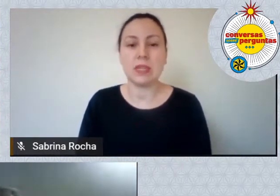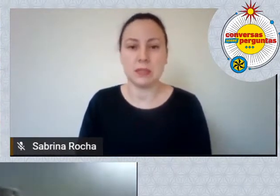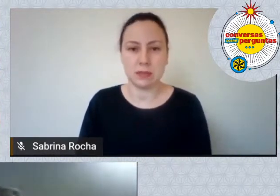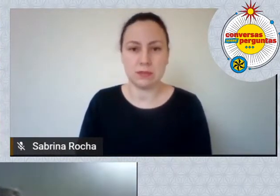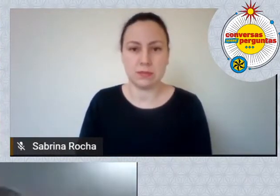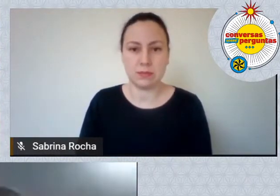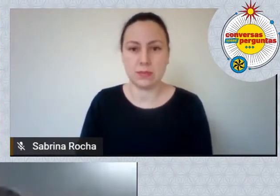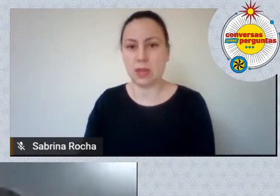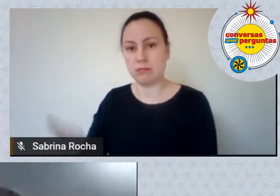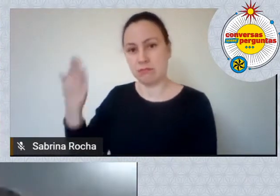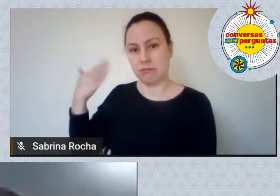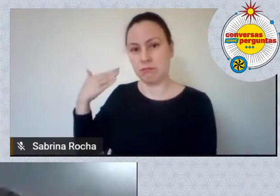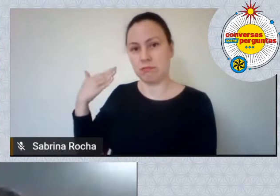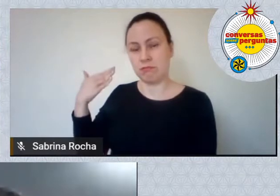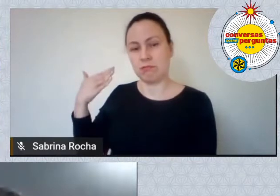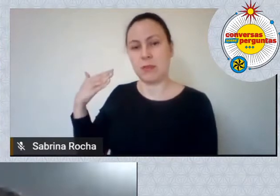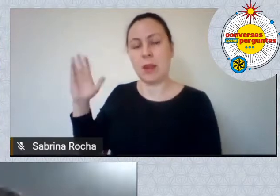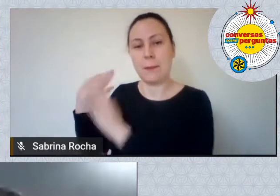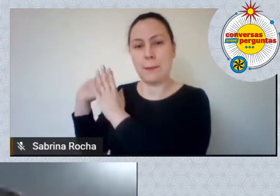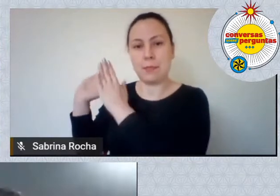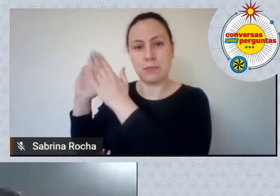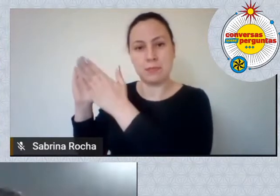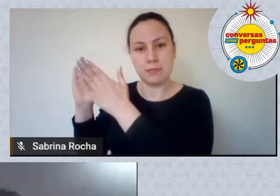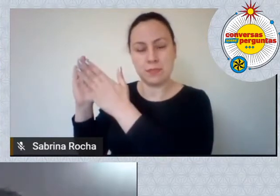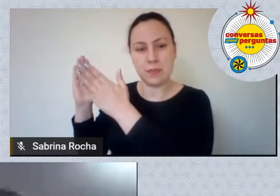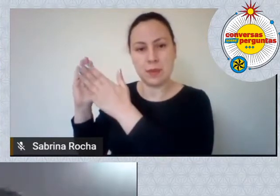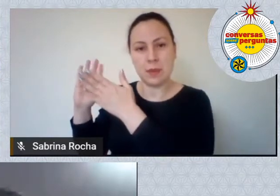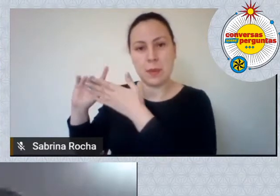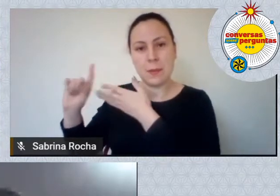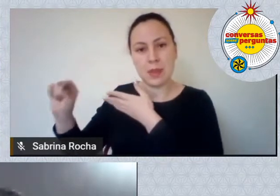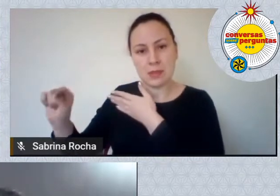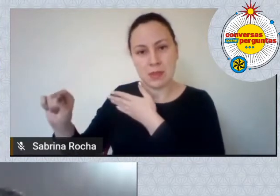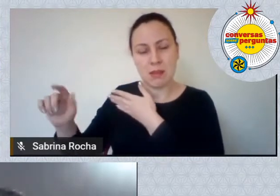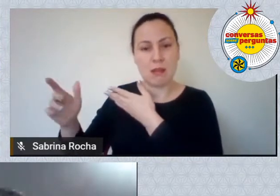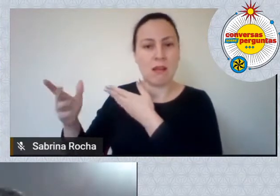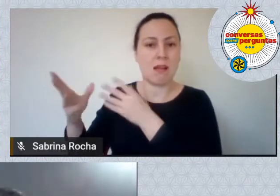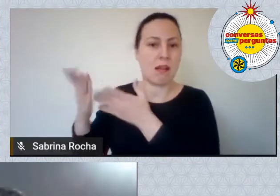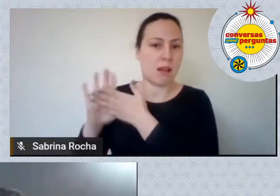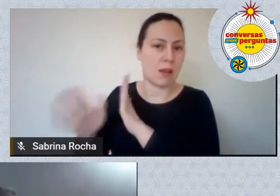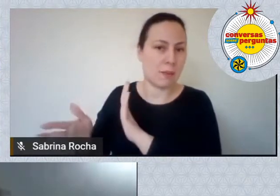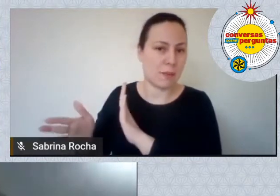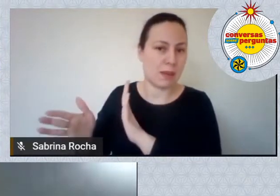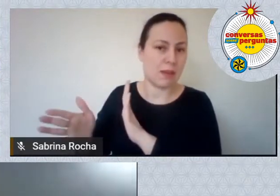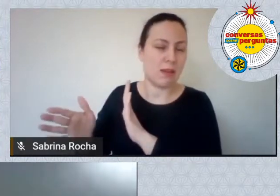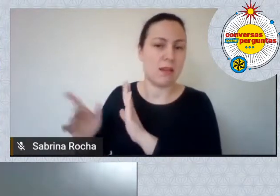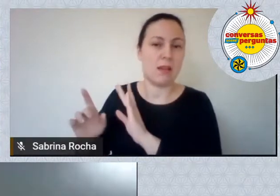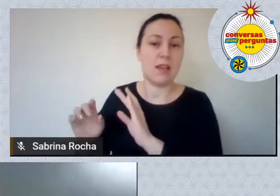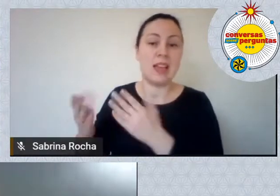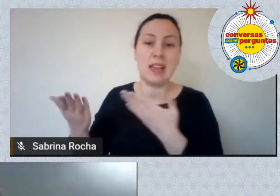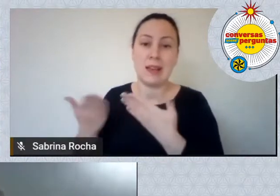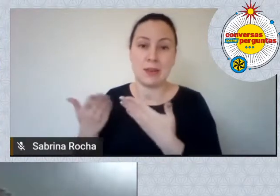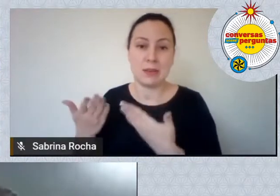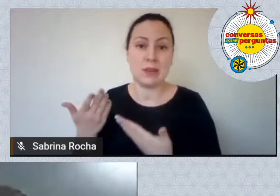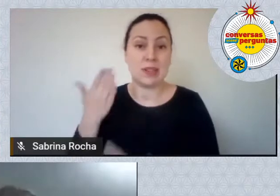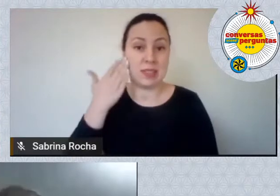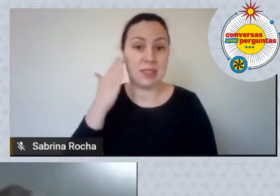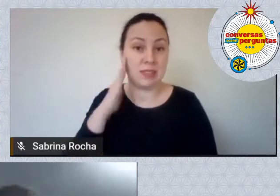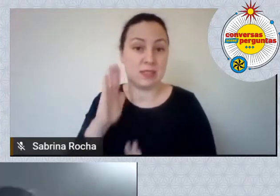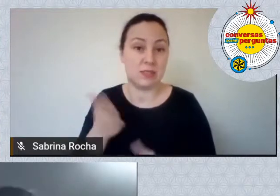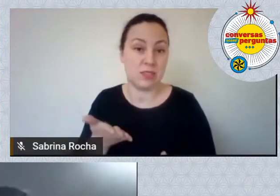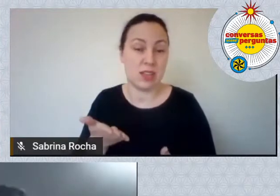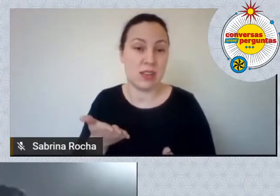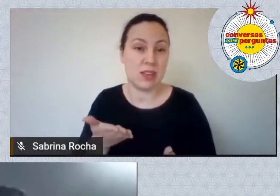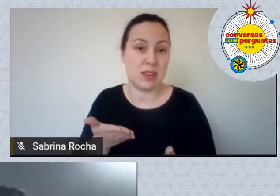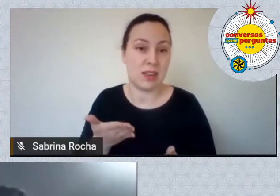achava que estava diante de uma fase, de alguma coisa que ia passar, e já estamos num outro lugar onde a gente já entendeu, pelo menos boa parte das